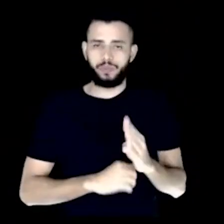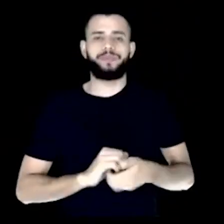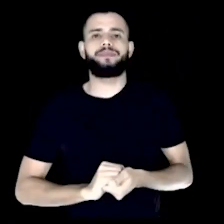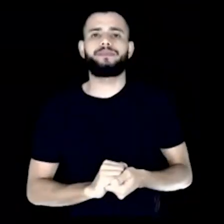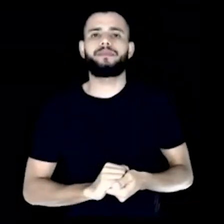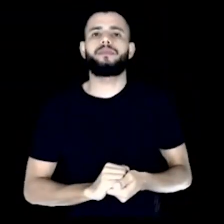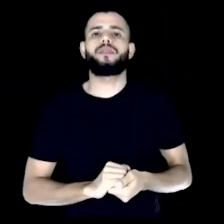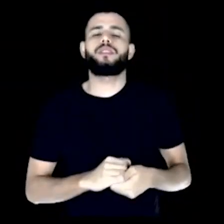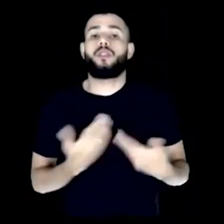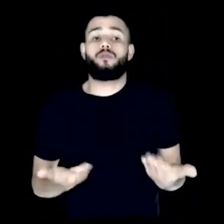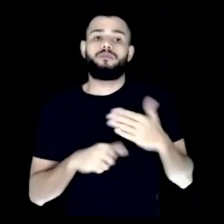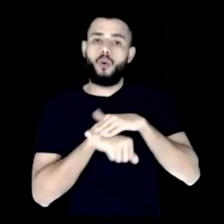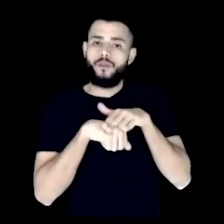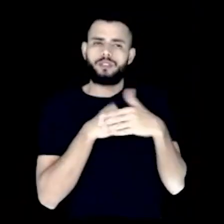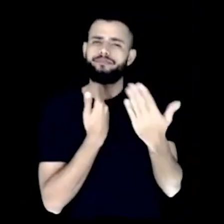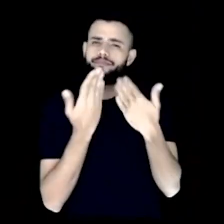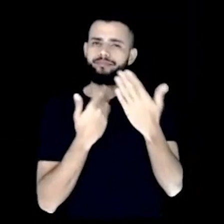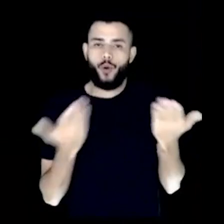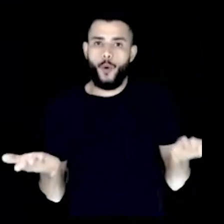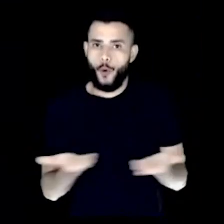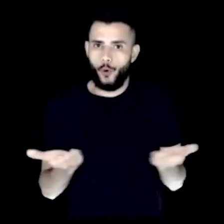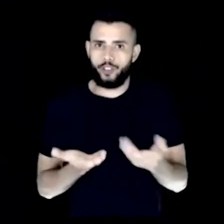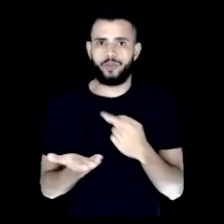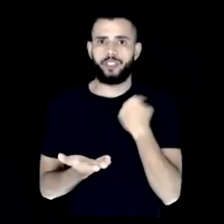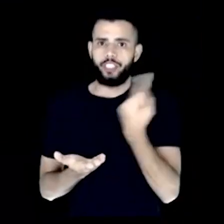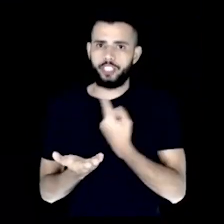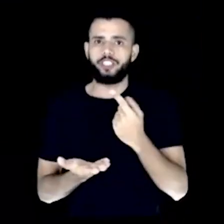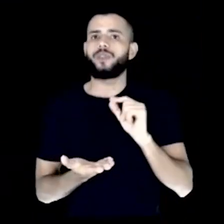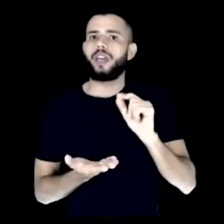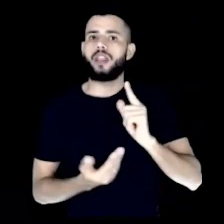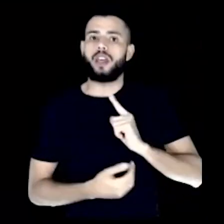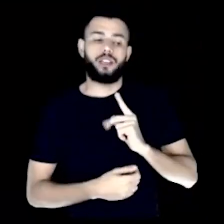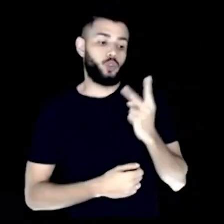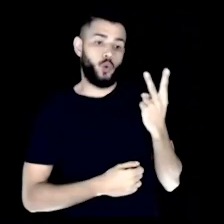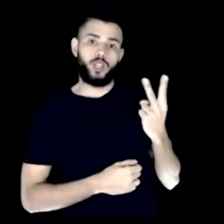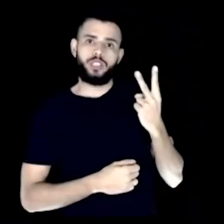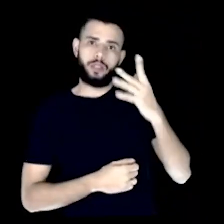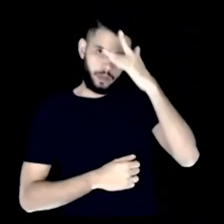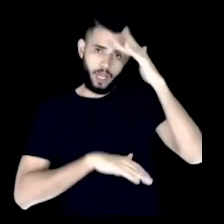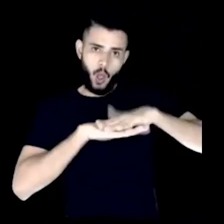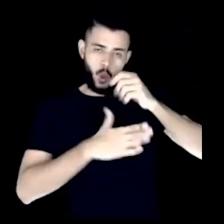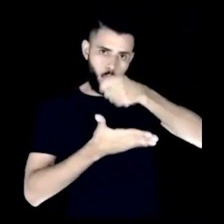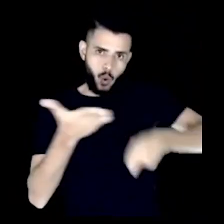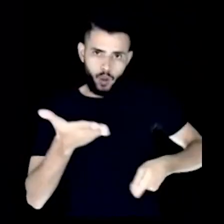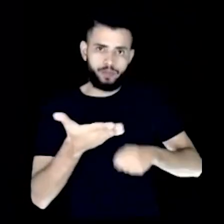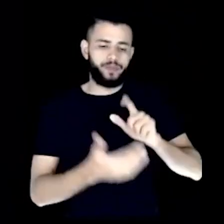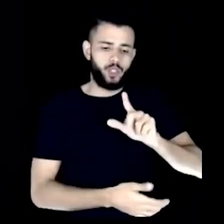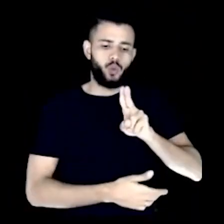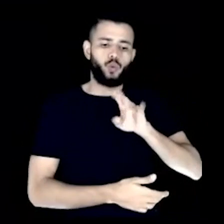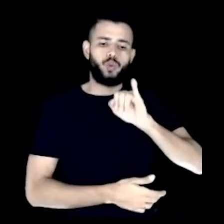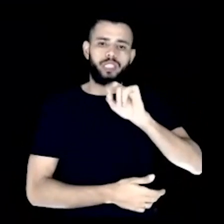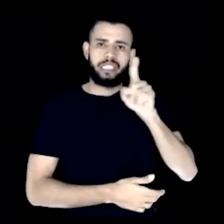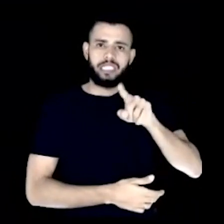aqui no Brasil. E, para bater esse papo aqui hoje com a gente, nós temos dois escritores.